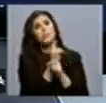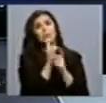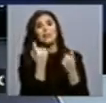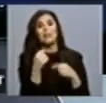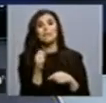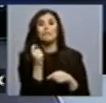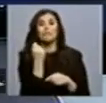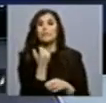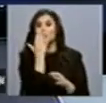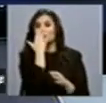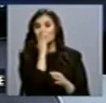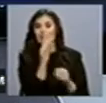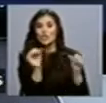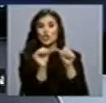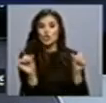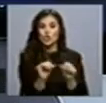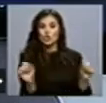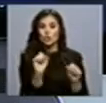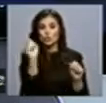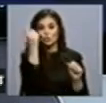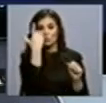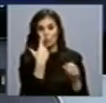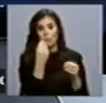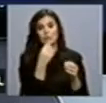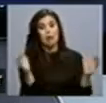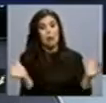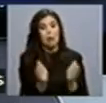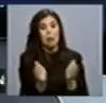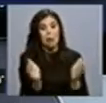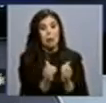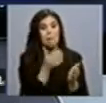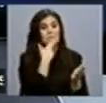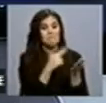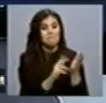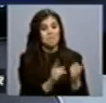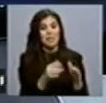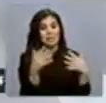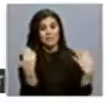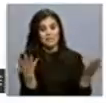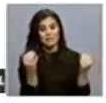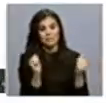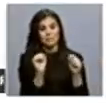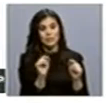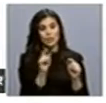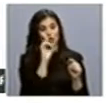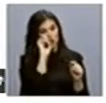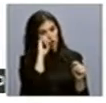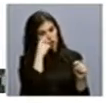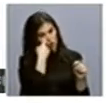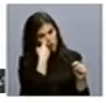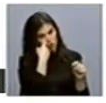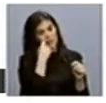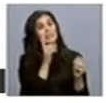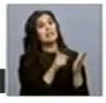que uma espécie de um Sistema Solar, obviamente, muito mais pequenininho. Pois bem, isto ainda eram suspeitas, precisavam de